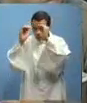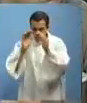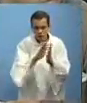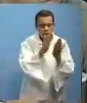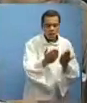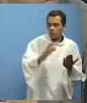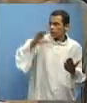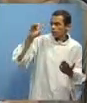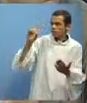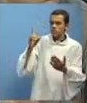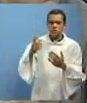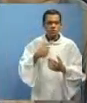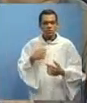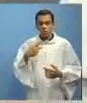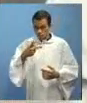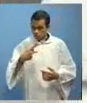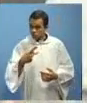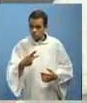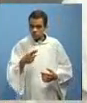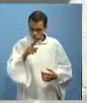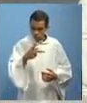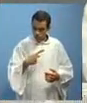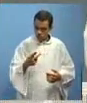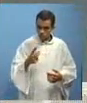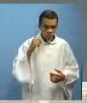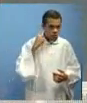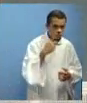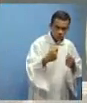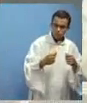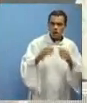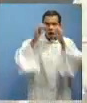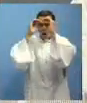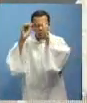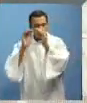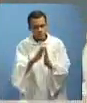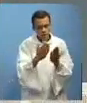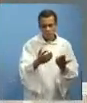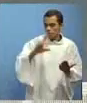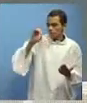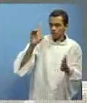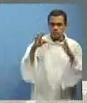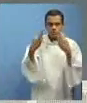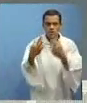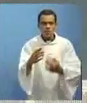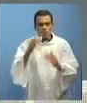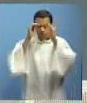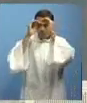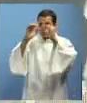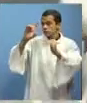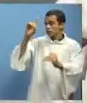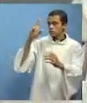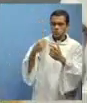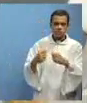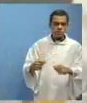quero obedecer eu custe o que custar eu vou obedecer a